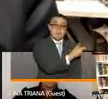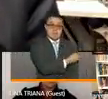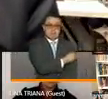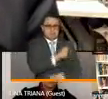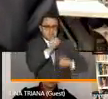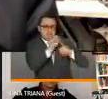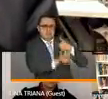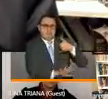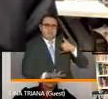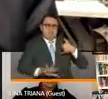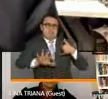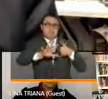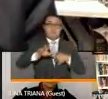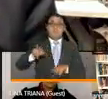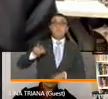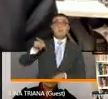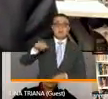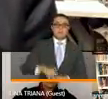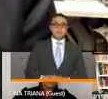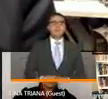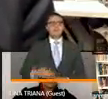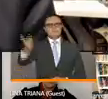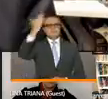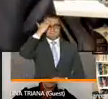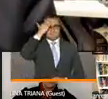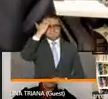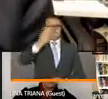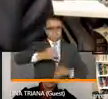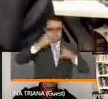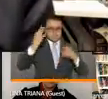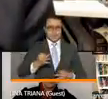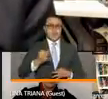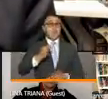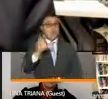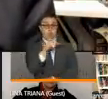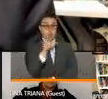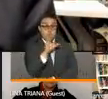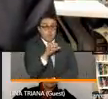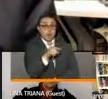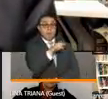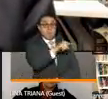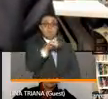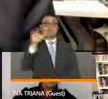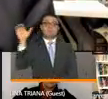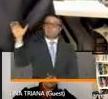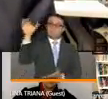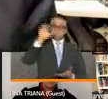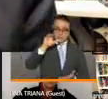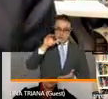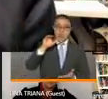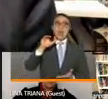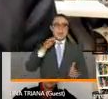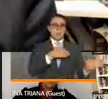país e eu não tenho dúvidas que Colômbia vai implementar completamente seu programa de imunização. O que